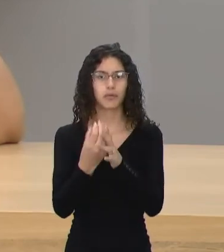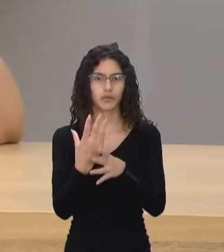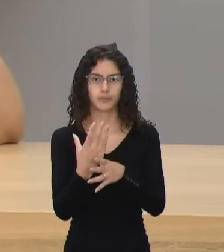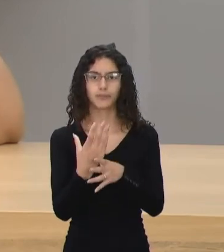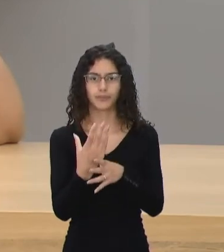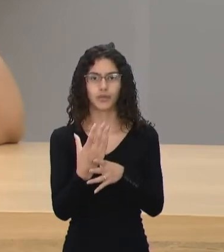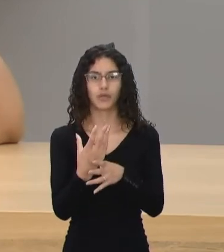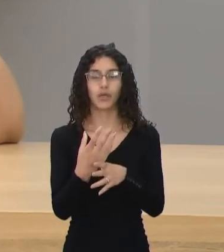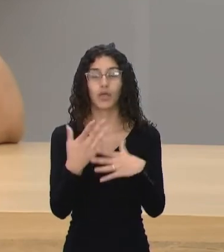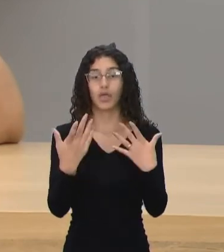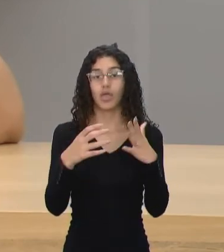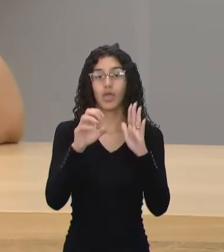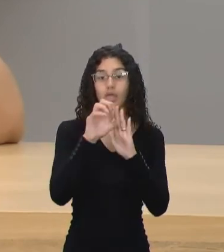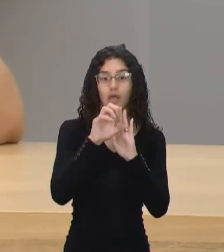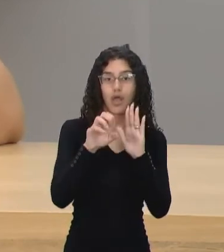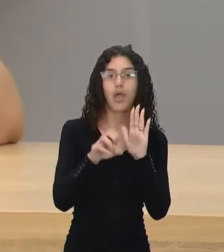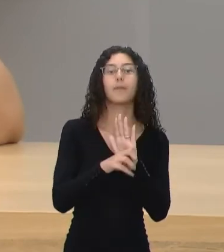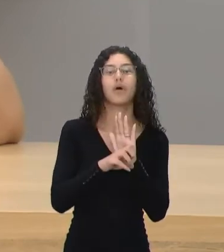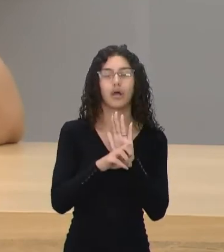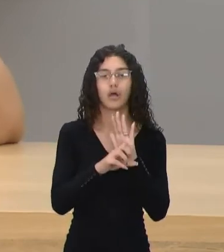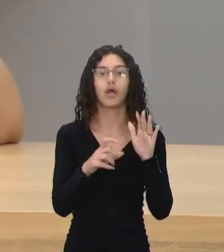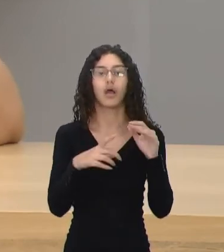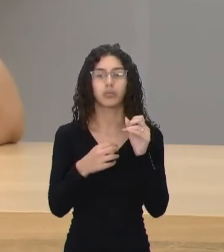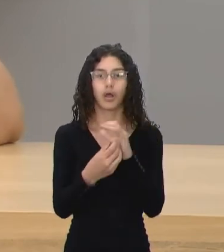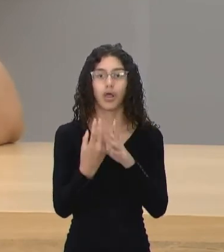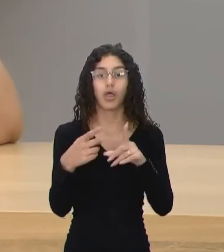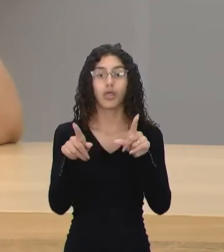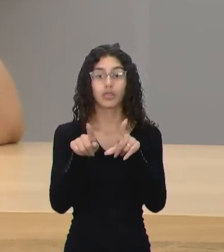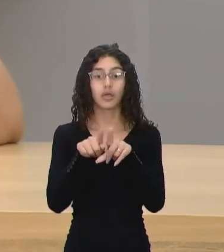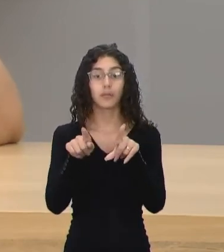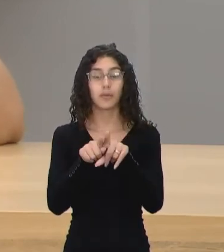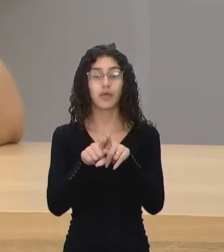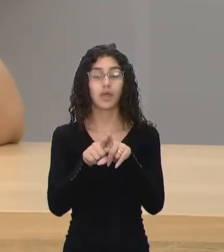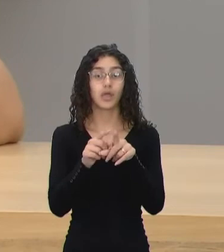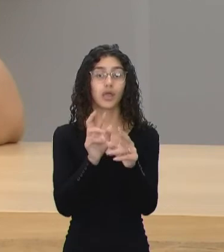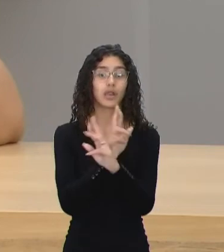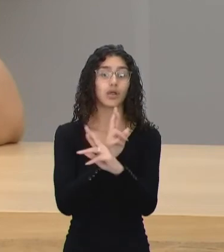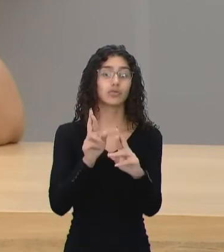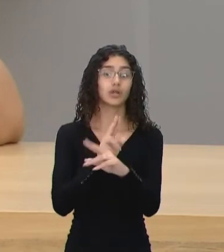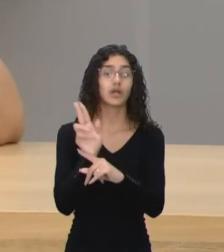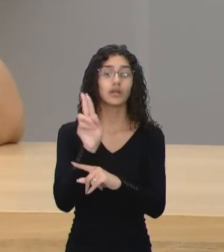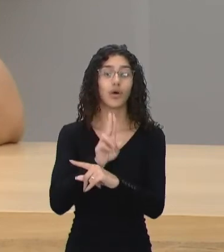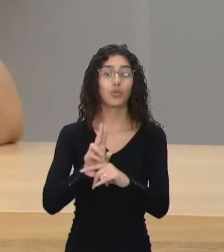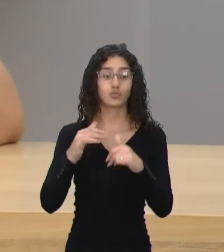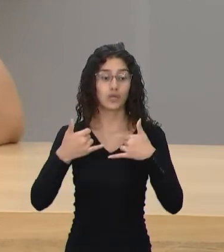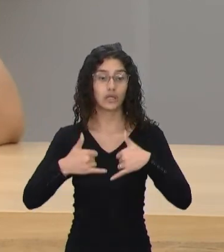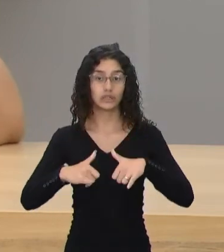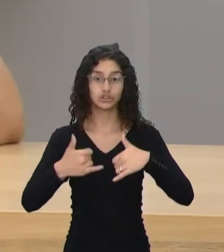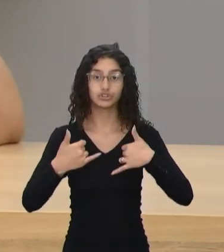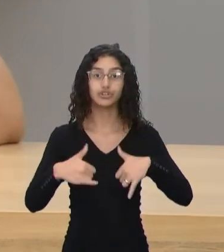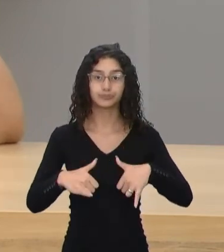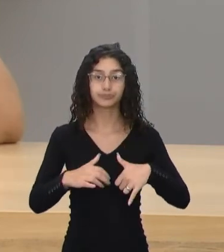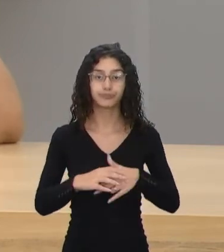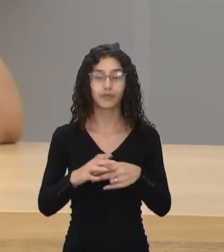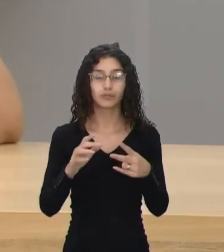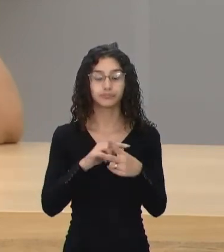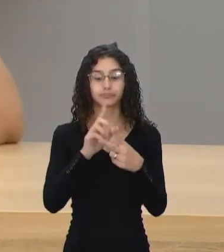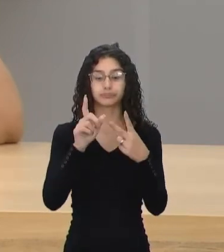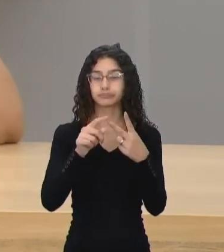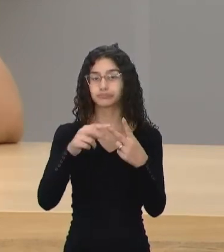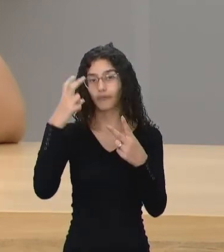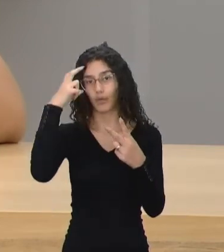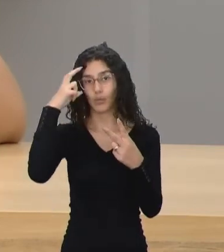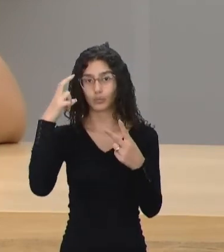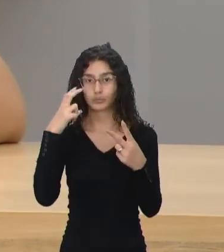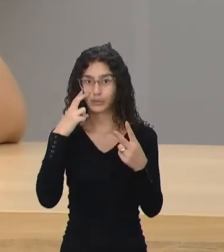que estavam sendo criadas ali naquela época, principalmente relacionadas ao uso da eletricidade. E na parte